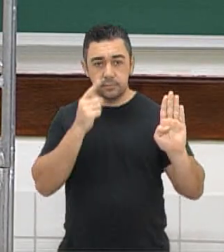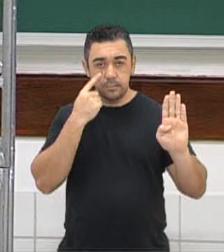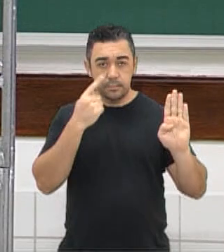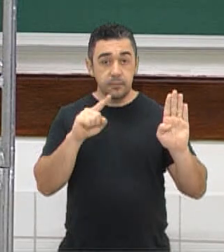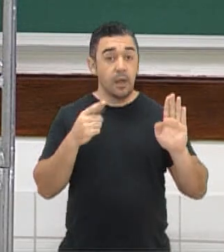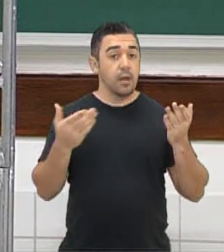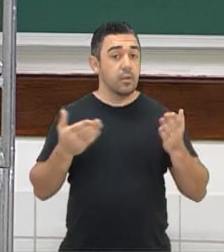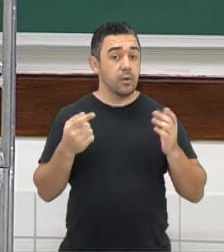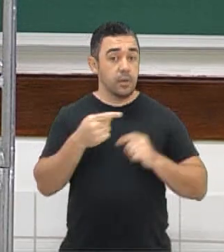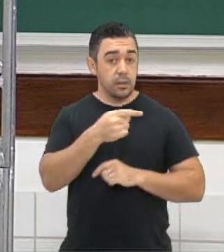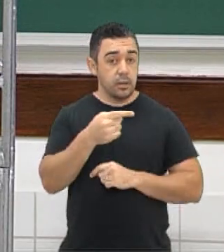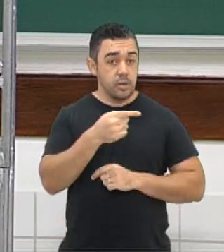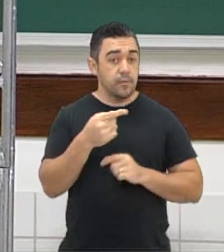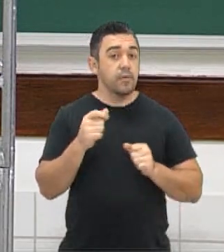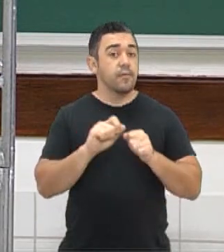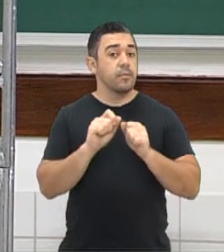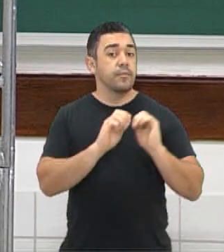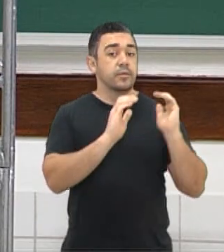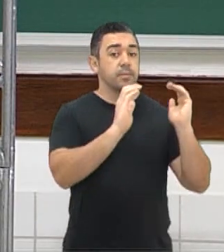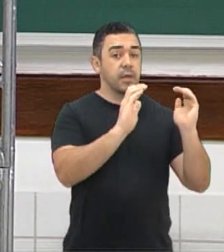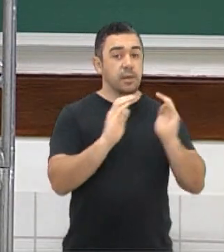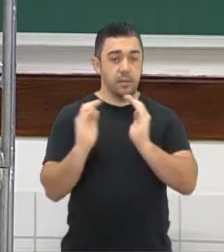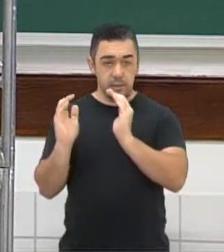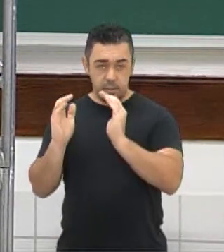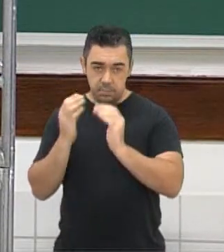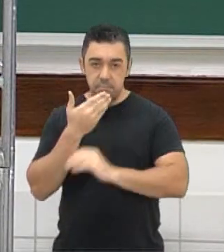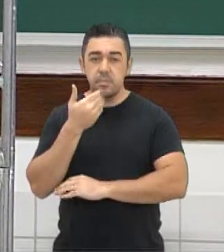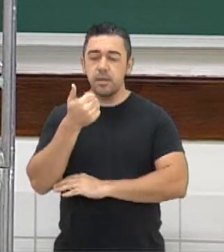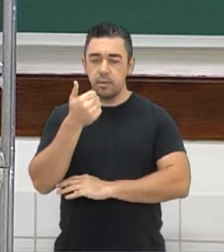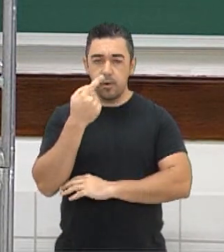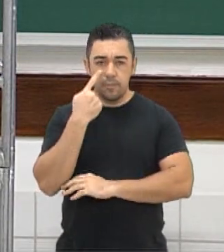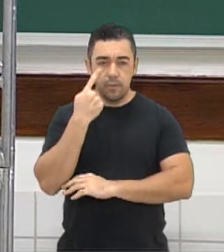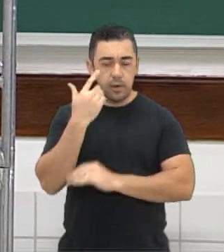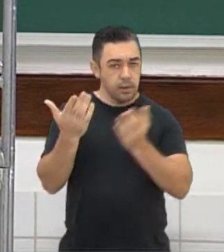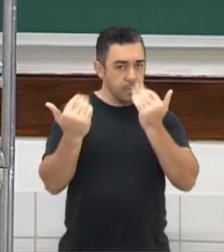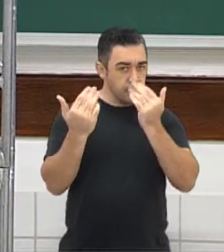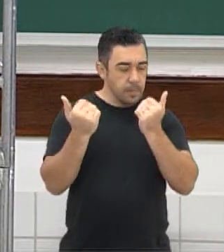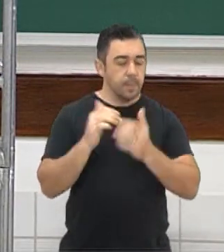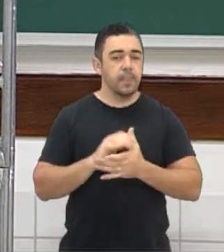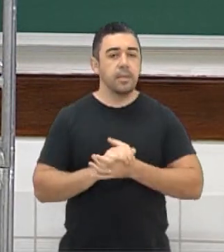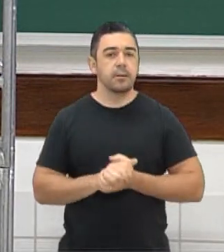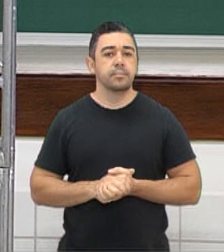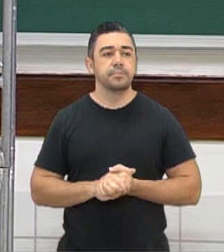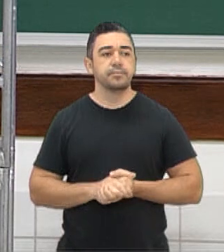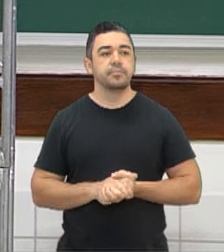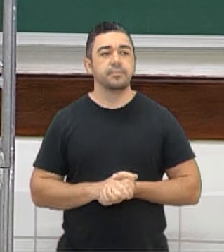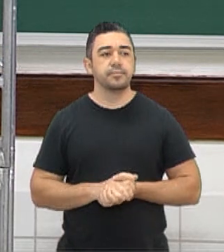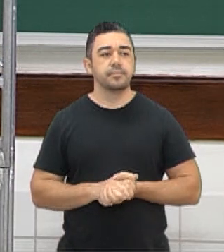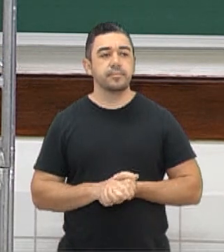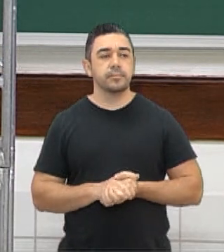atenção agora e vamos pôr entre parênteses. Me acompanhem aqui junto.